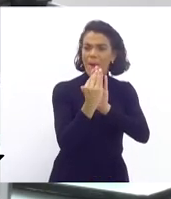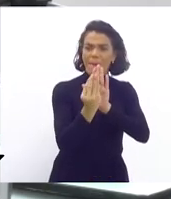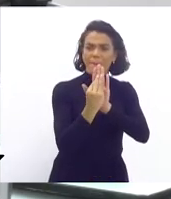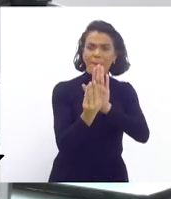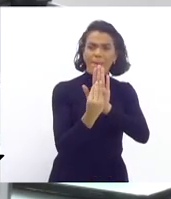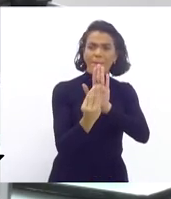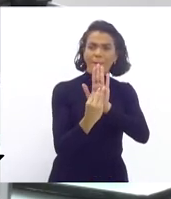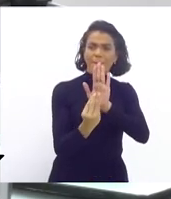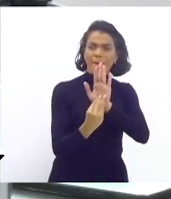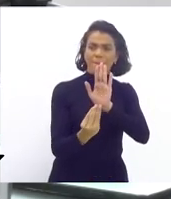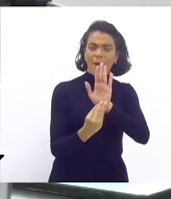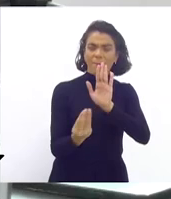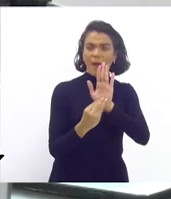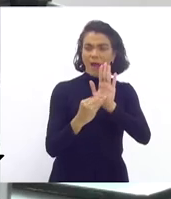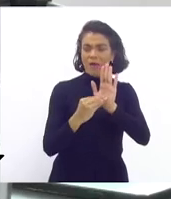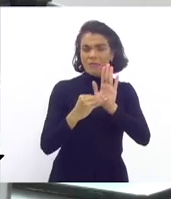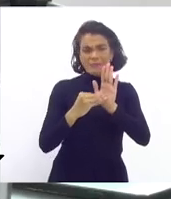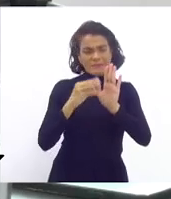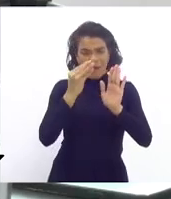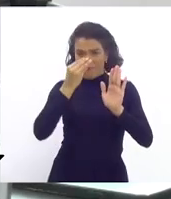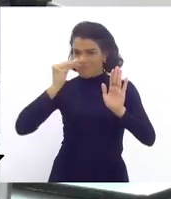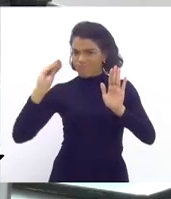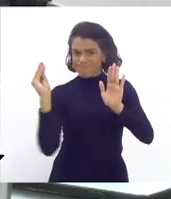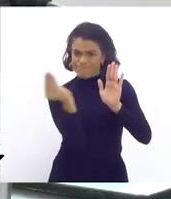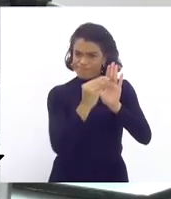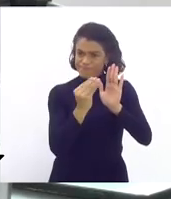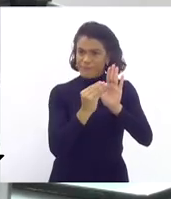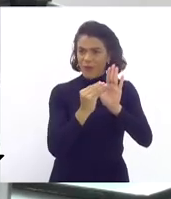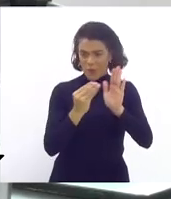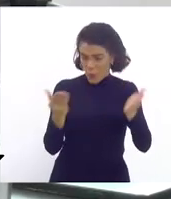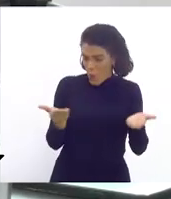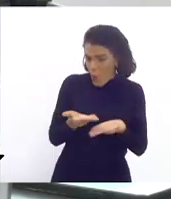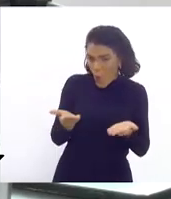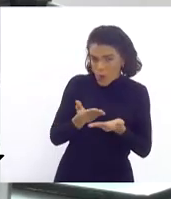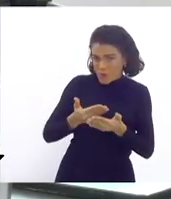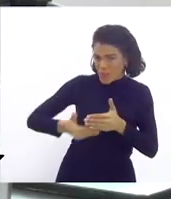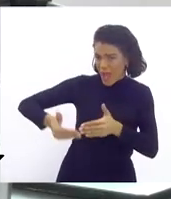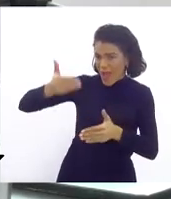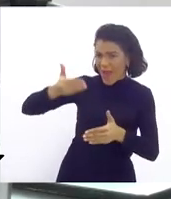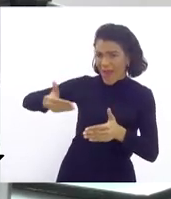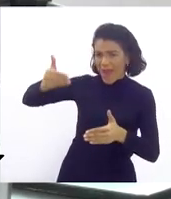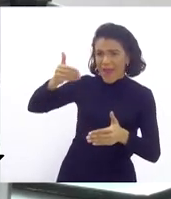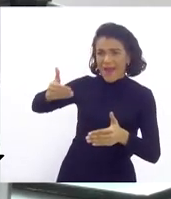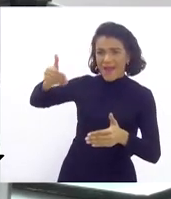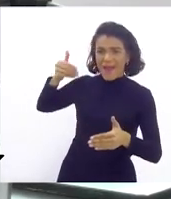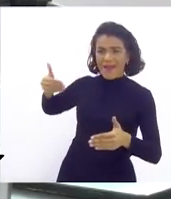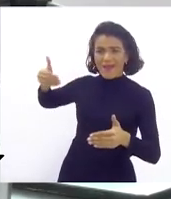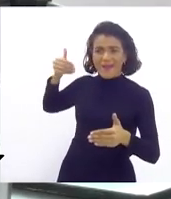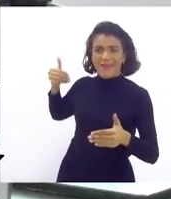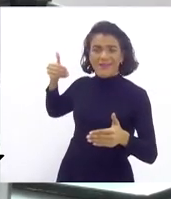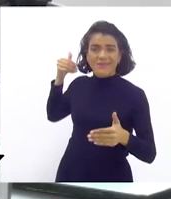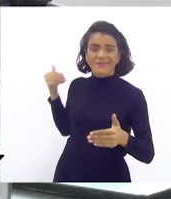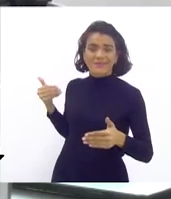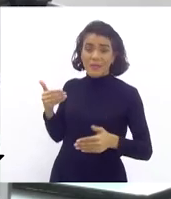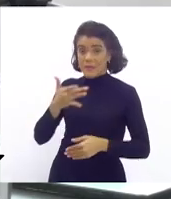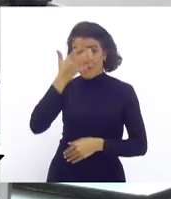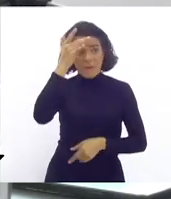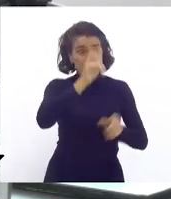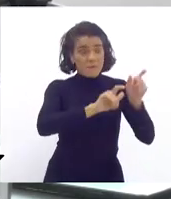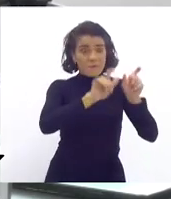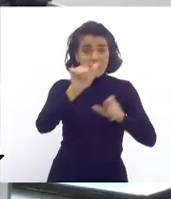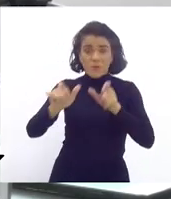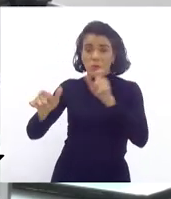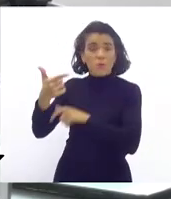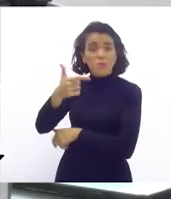um descaso que não acontece não é de hoje a esta casa eles são pessoas que não